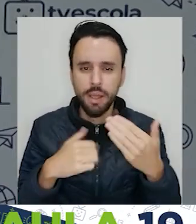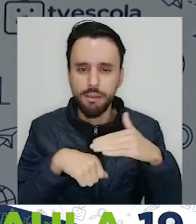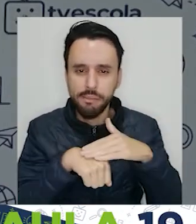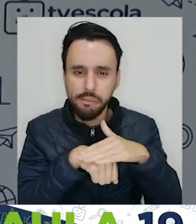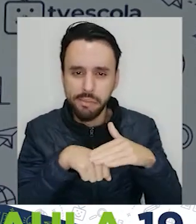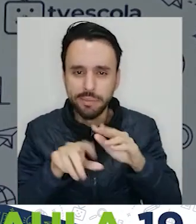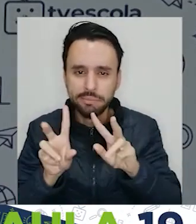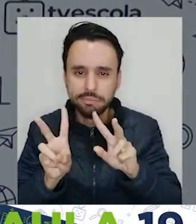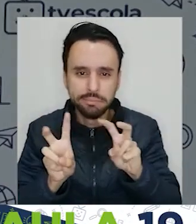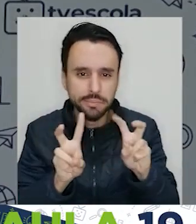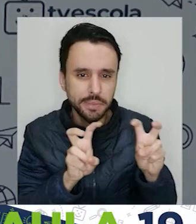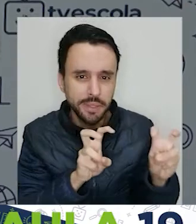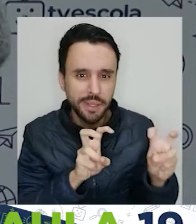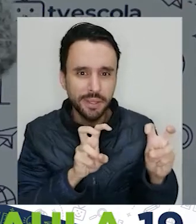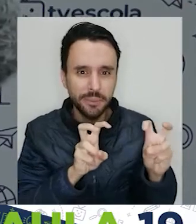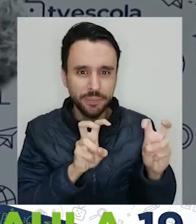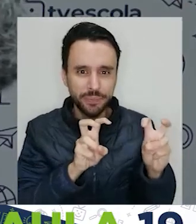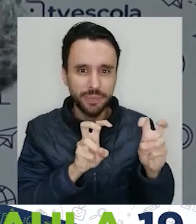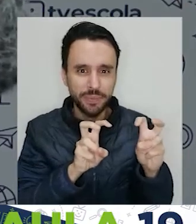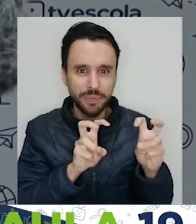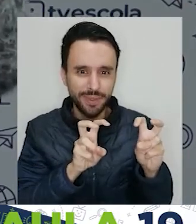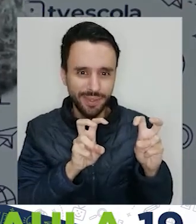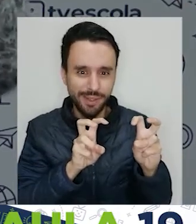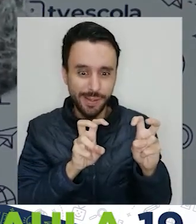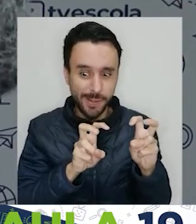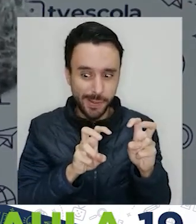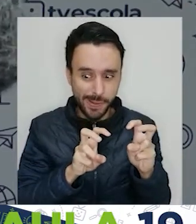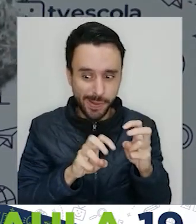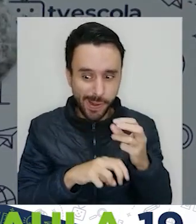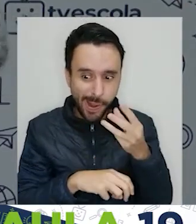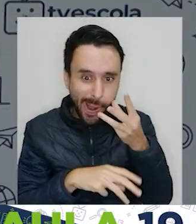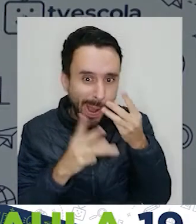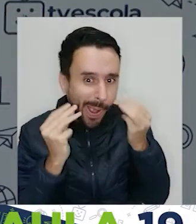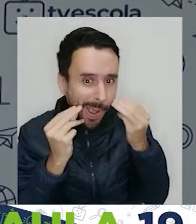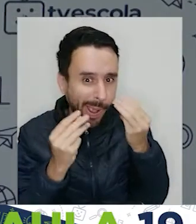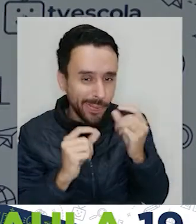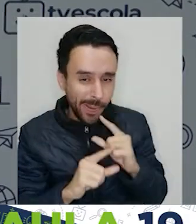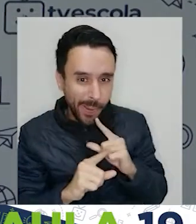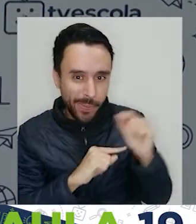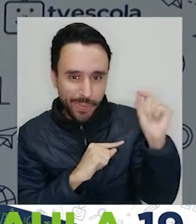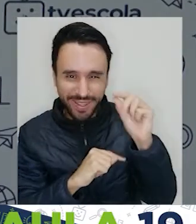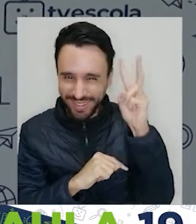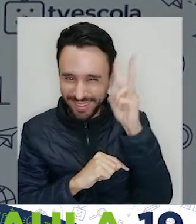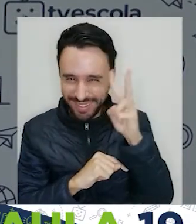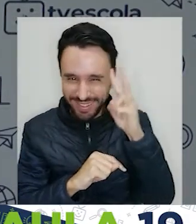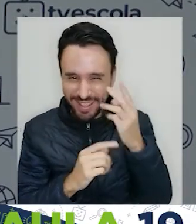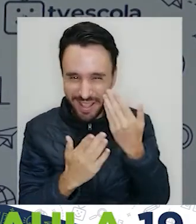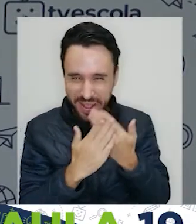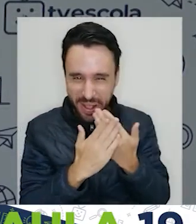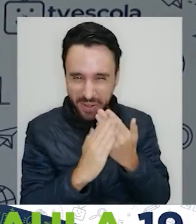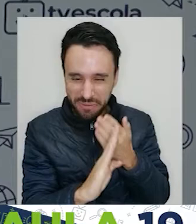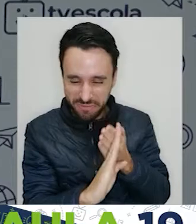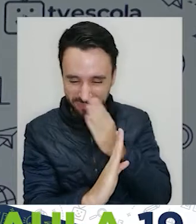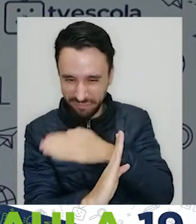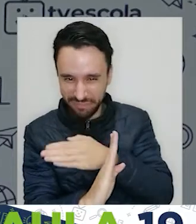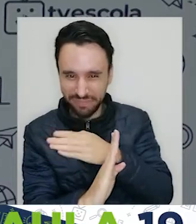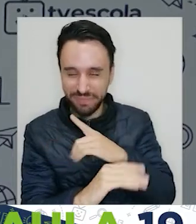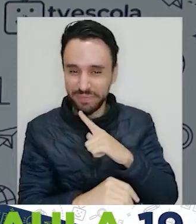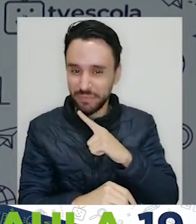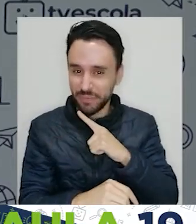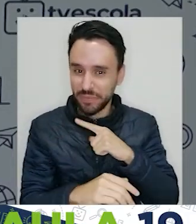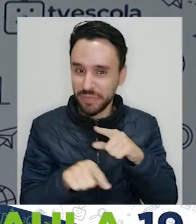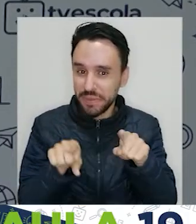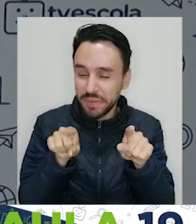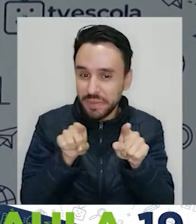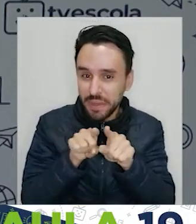história como fugir do gato assustador? Foi uma aula muito bacana, não foi? Também fizemos lá